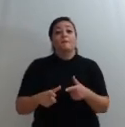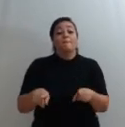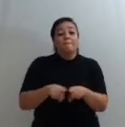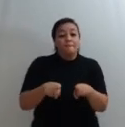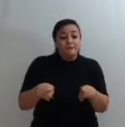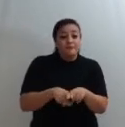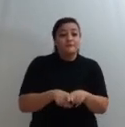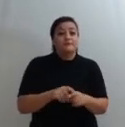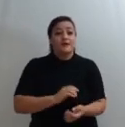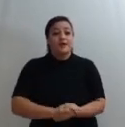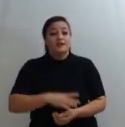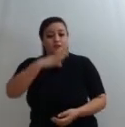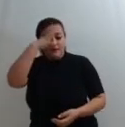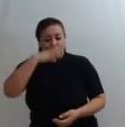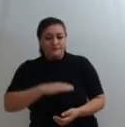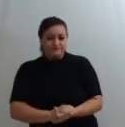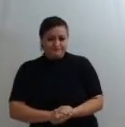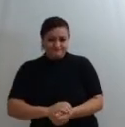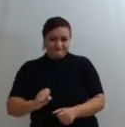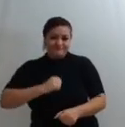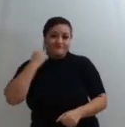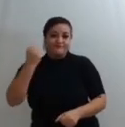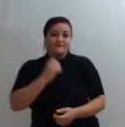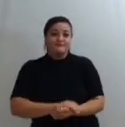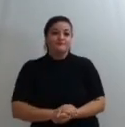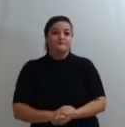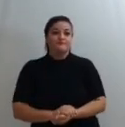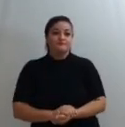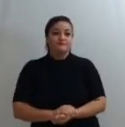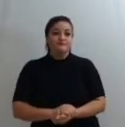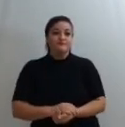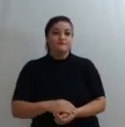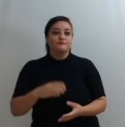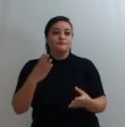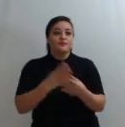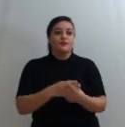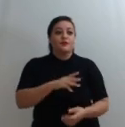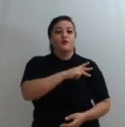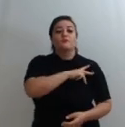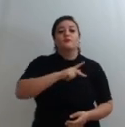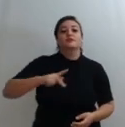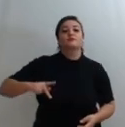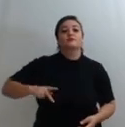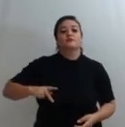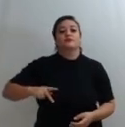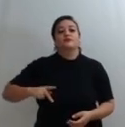12 meses. Então, nesse momento, e nesse caso concreto, o Ministério Público pela denegação da ordem.